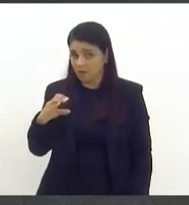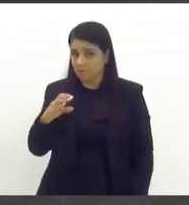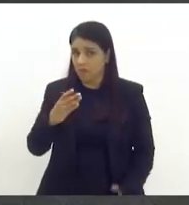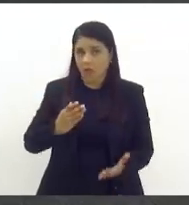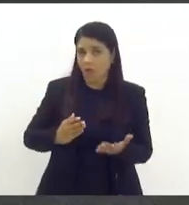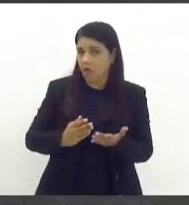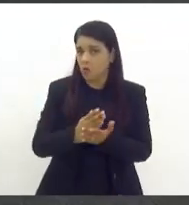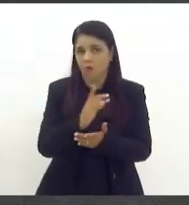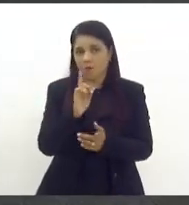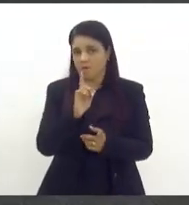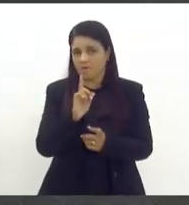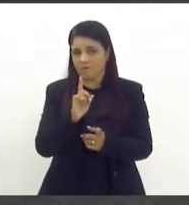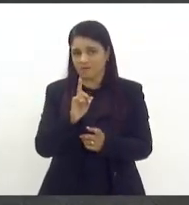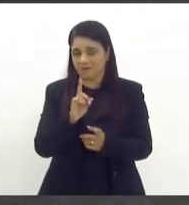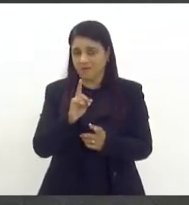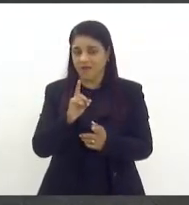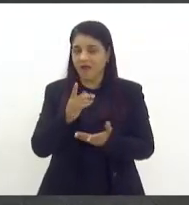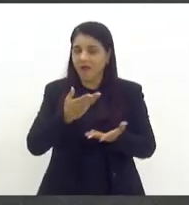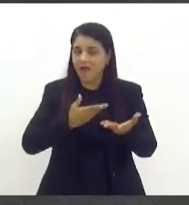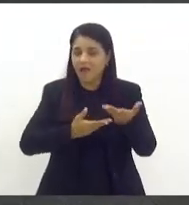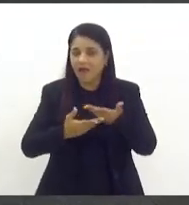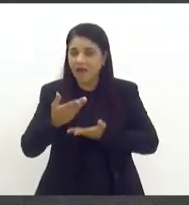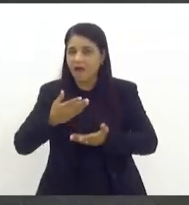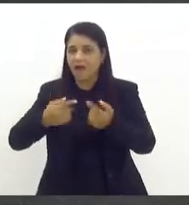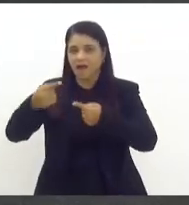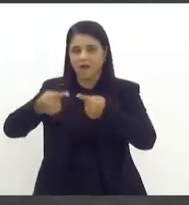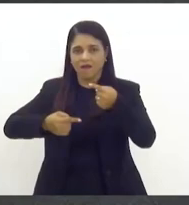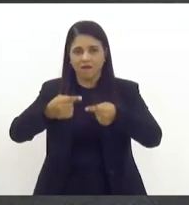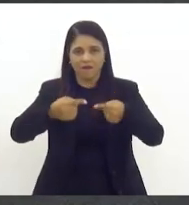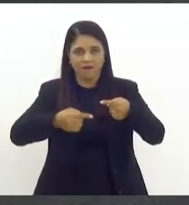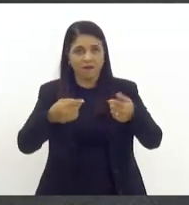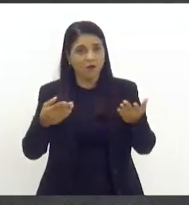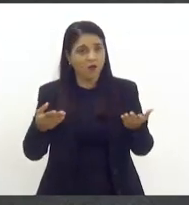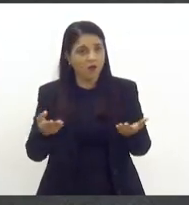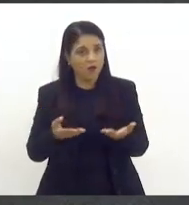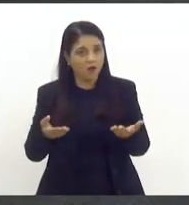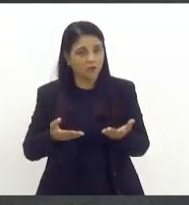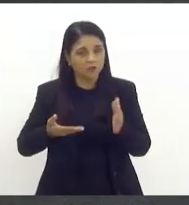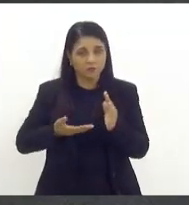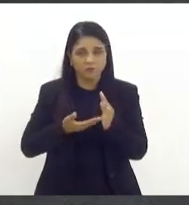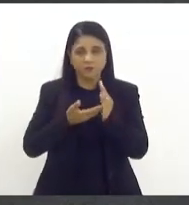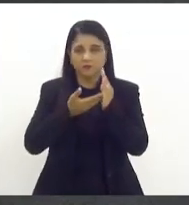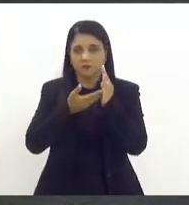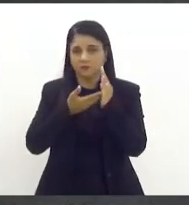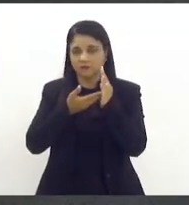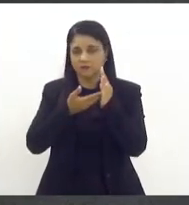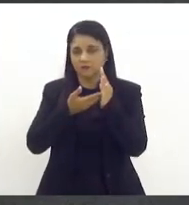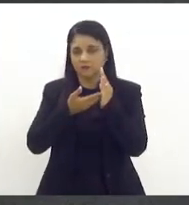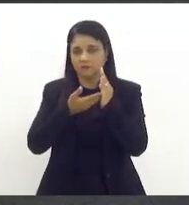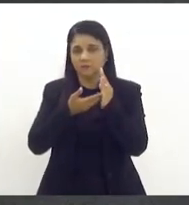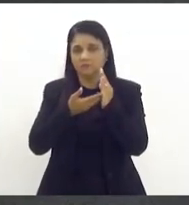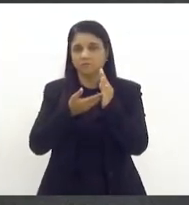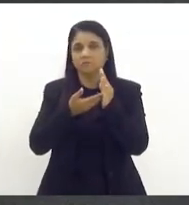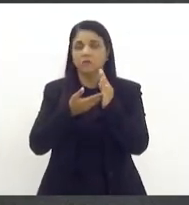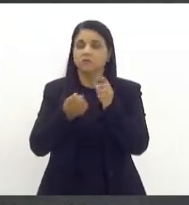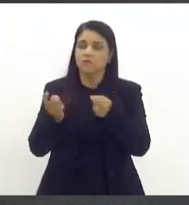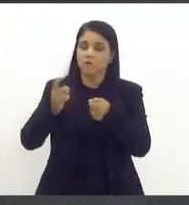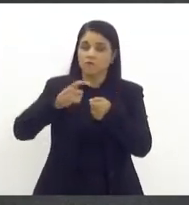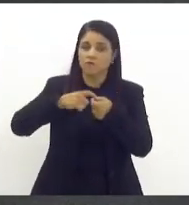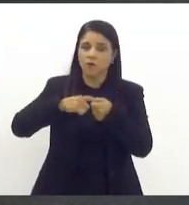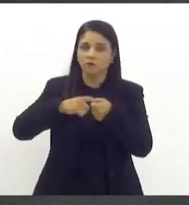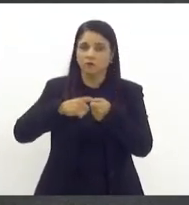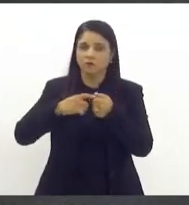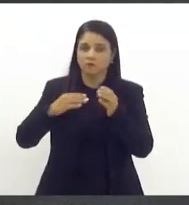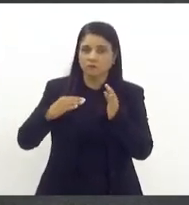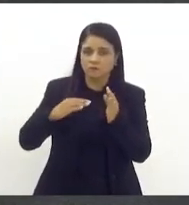tramitação hoje no Senado e vai depois de passar no senado voltar a câmera